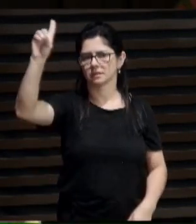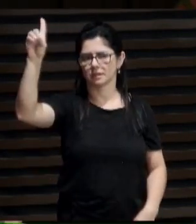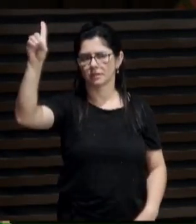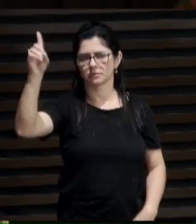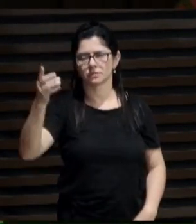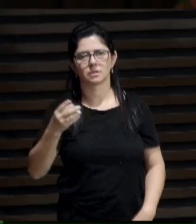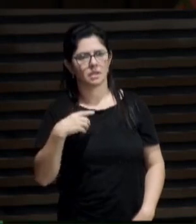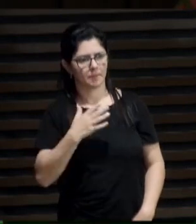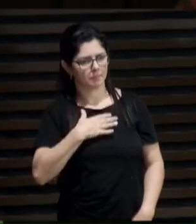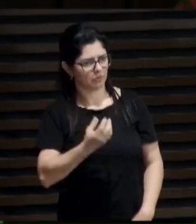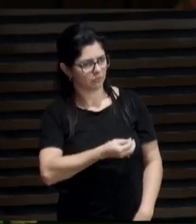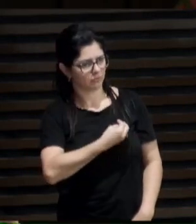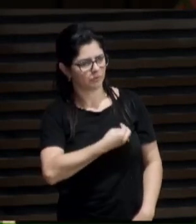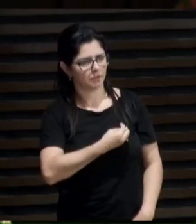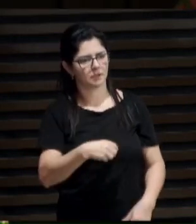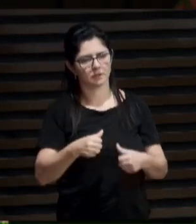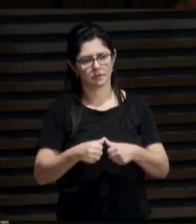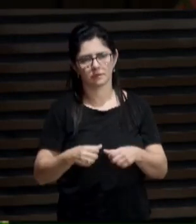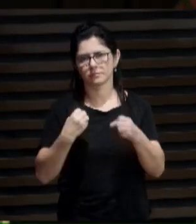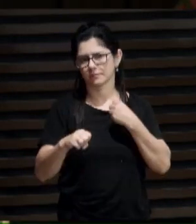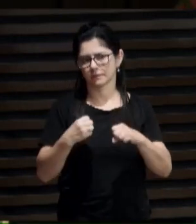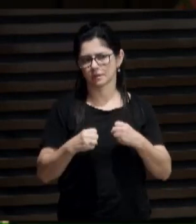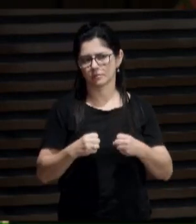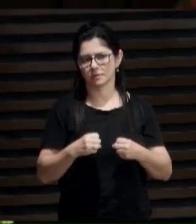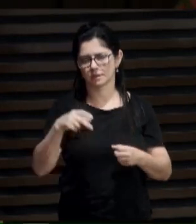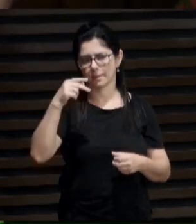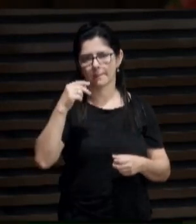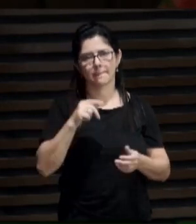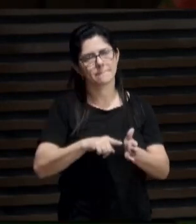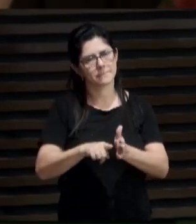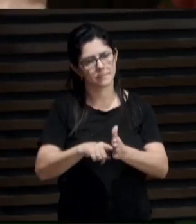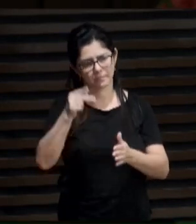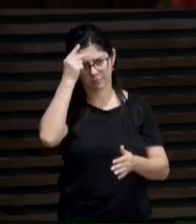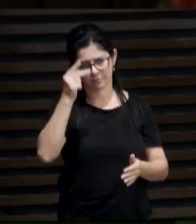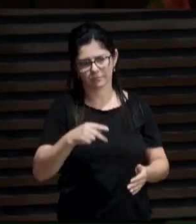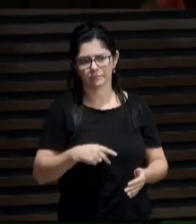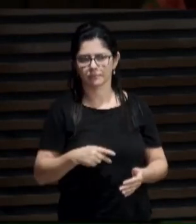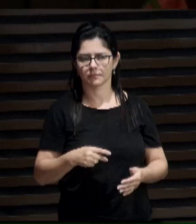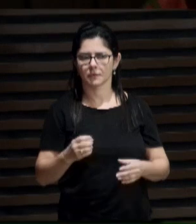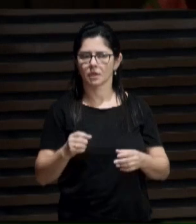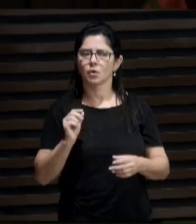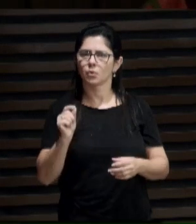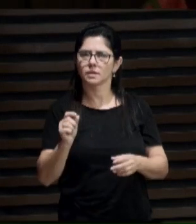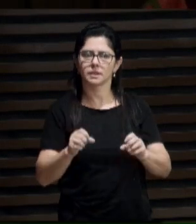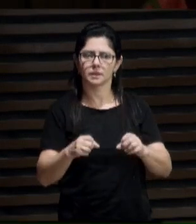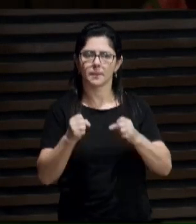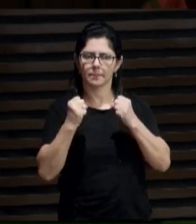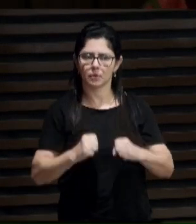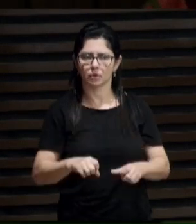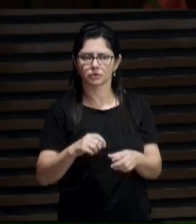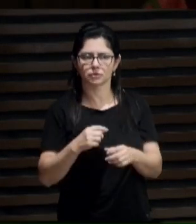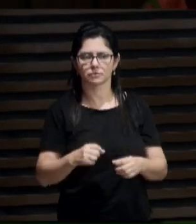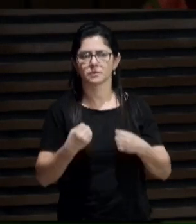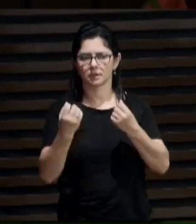vida, esse salmista pergunta a si: o que posso dar por tudo o que tenho recebido